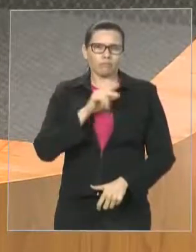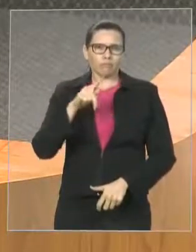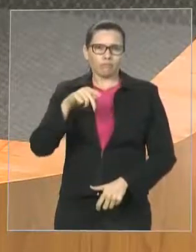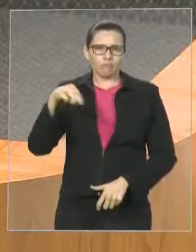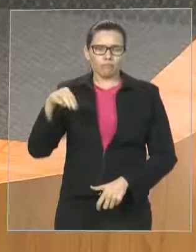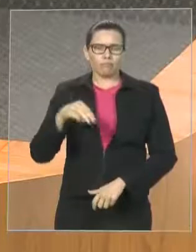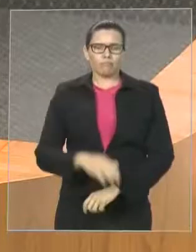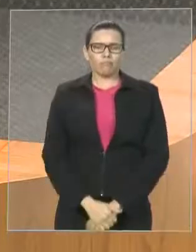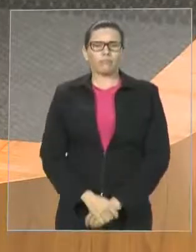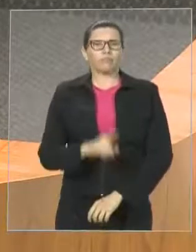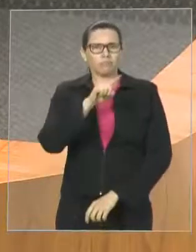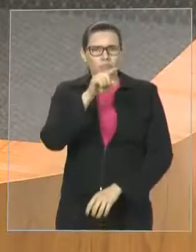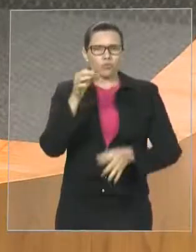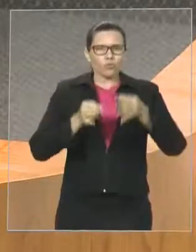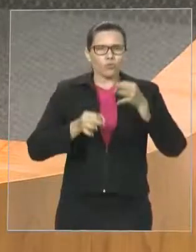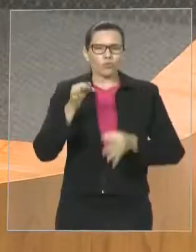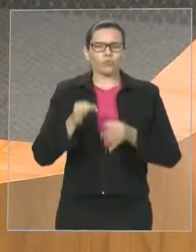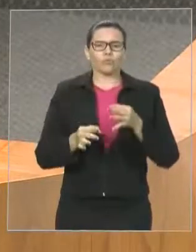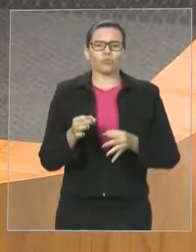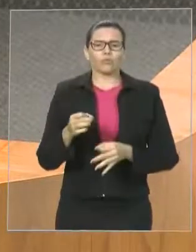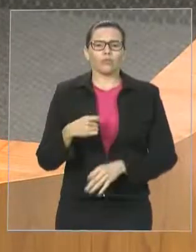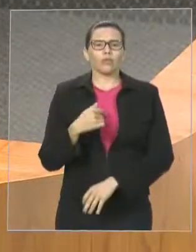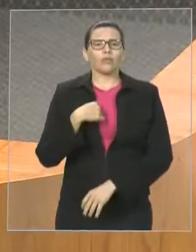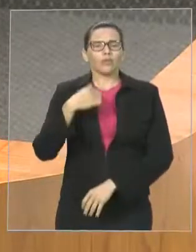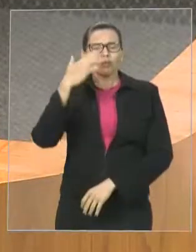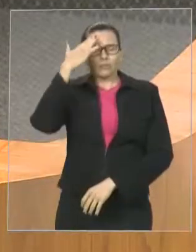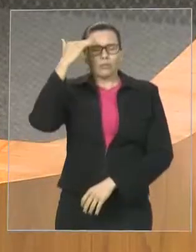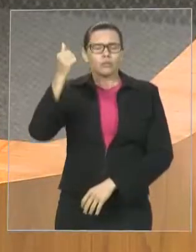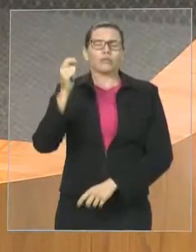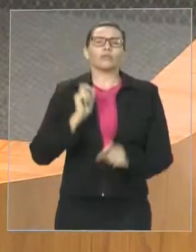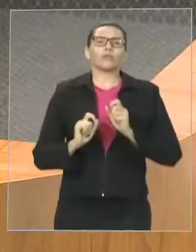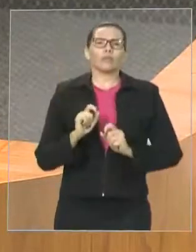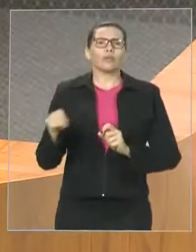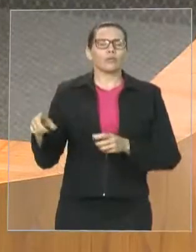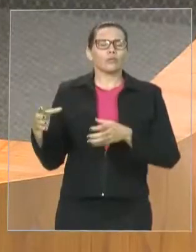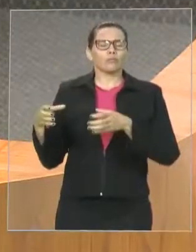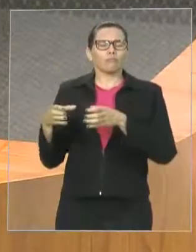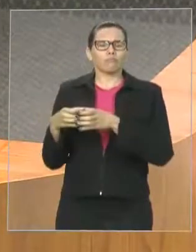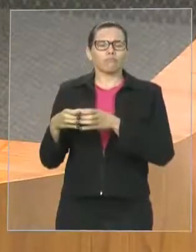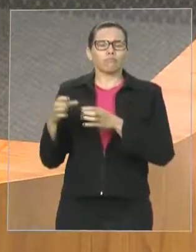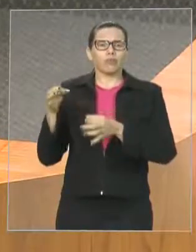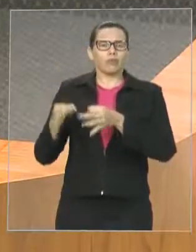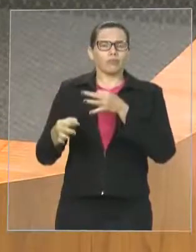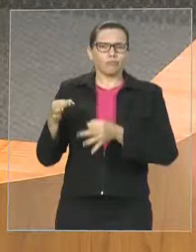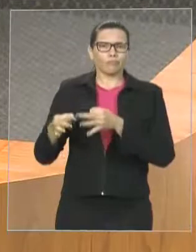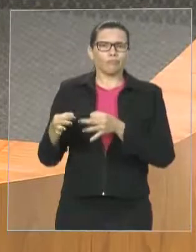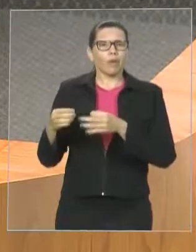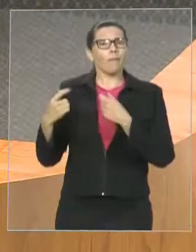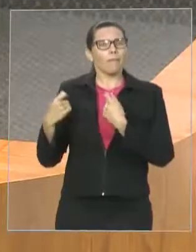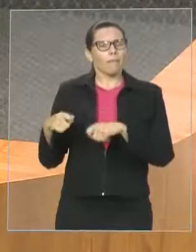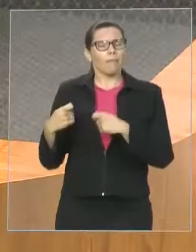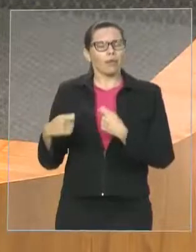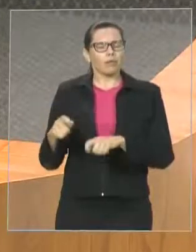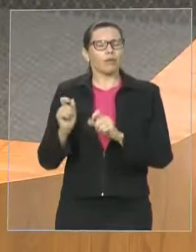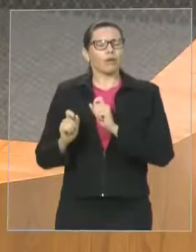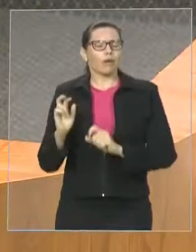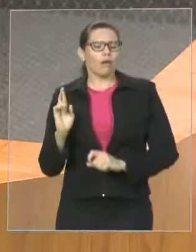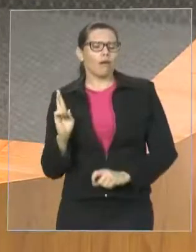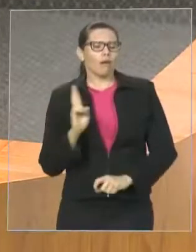que eu entendo que a justiça precisa dar resposta para essa questão. É muito complicado a gente